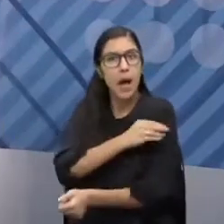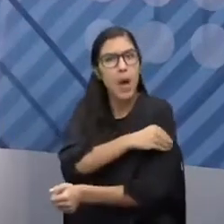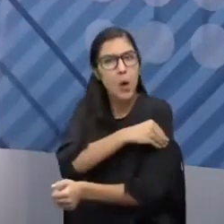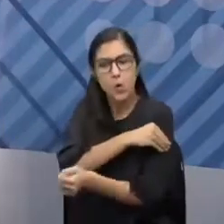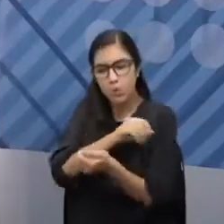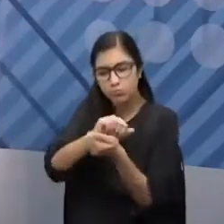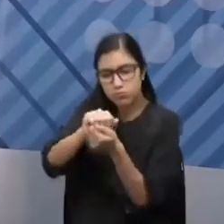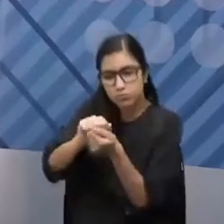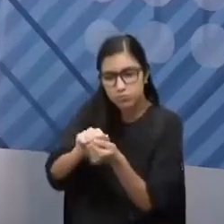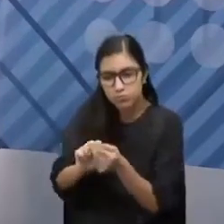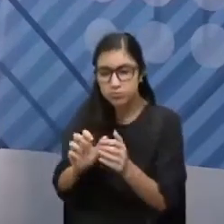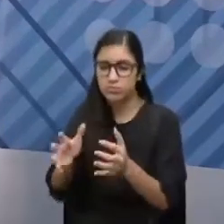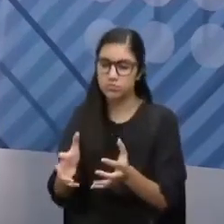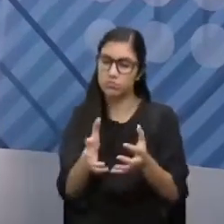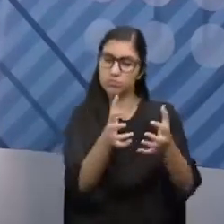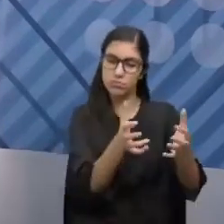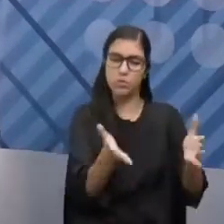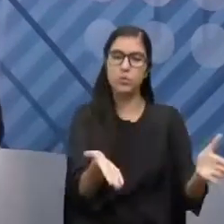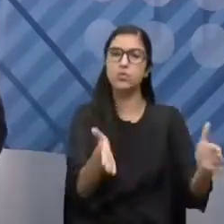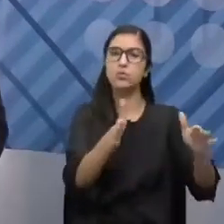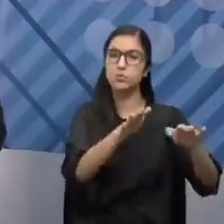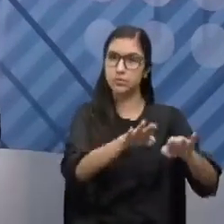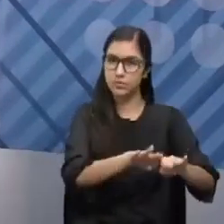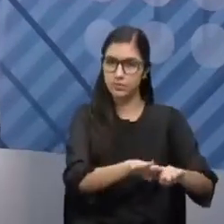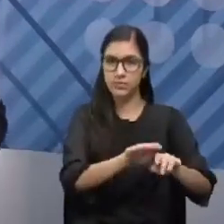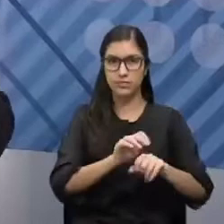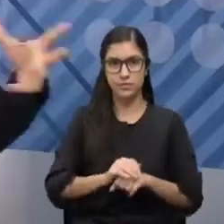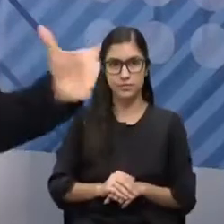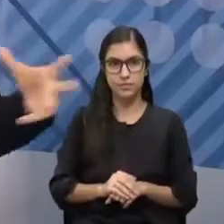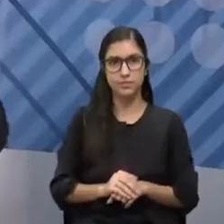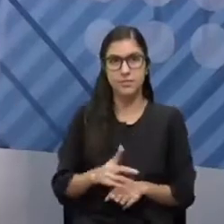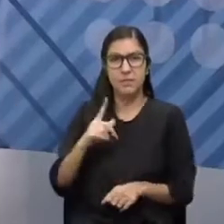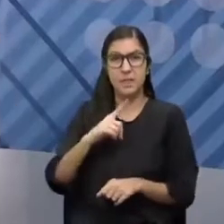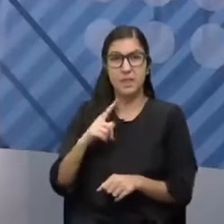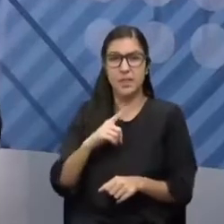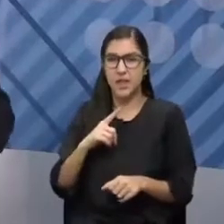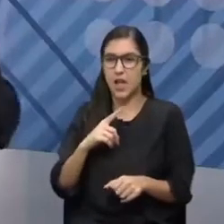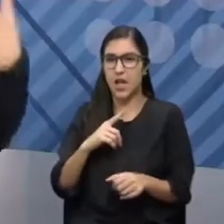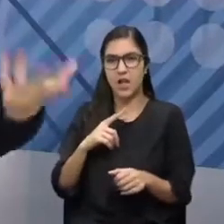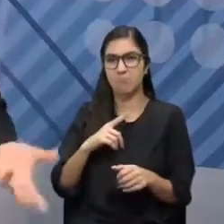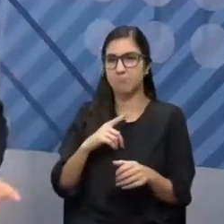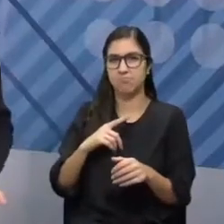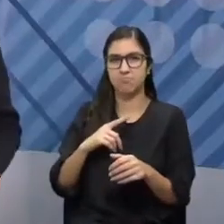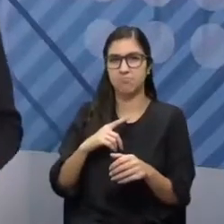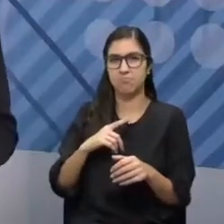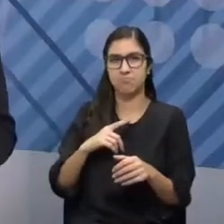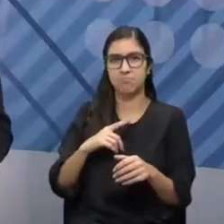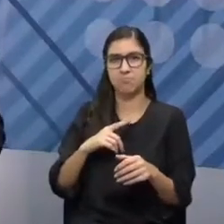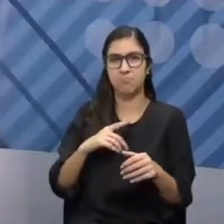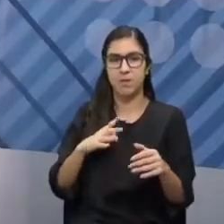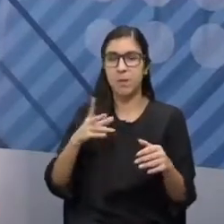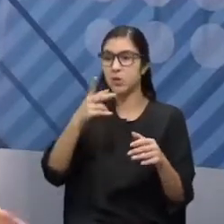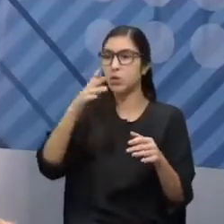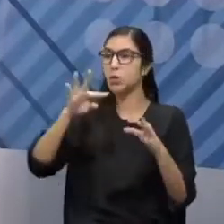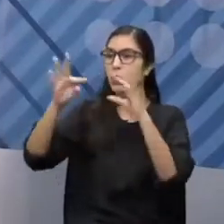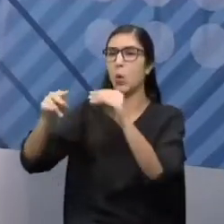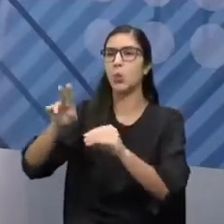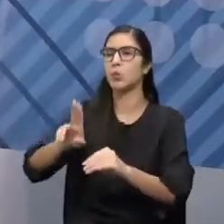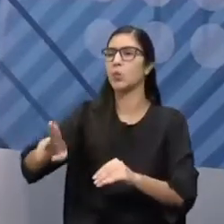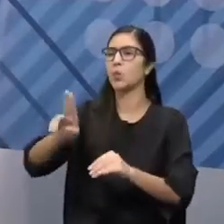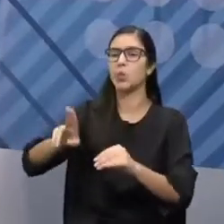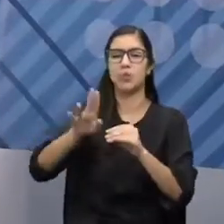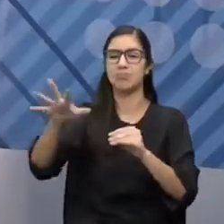tudo, depois coloca na caixinha de novo, certo? Se vai ter algo comum, muito mais higienizado ainda,